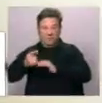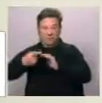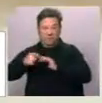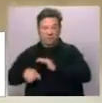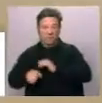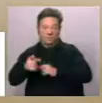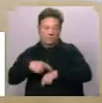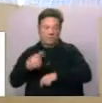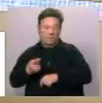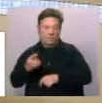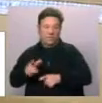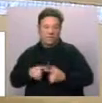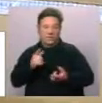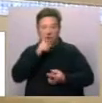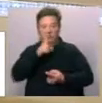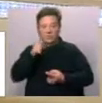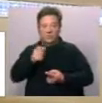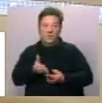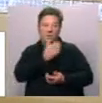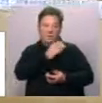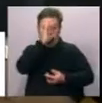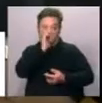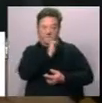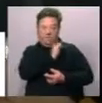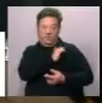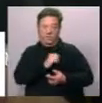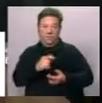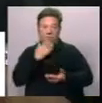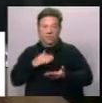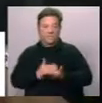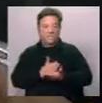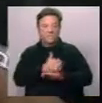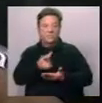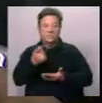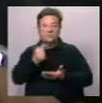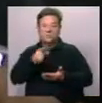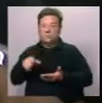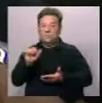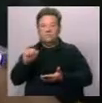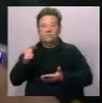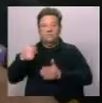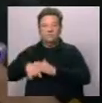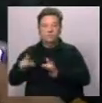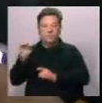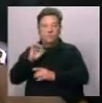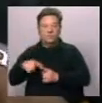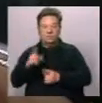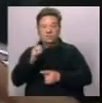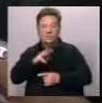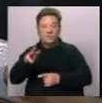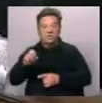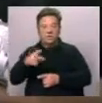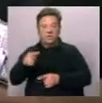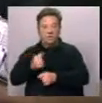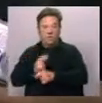vai demorar pra passar um câncer o governo e aqui ou ser tarefas fundos comunitários com três meses esta obra